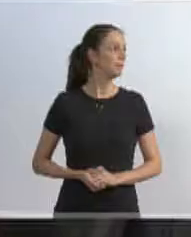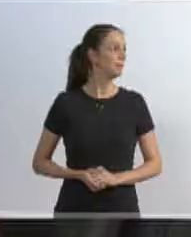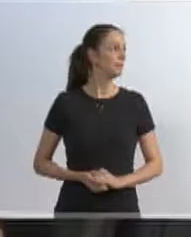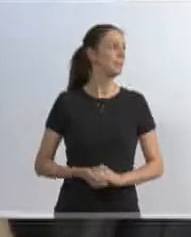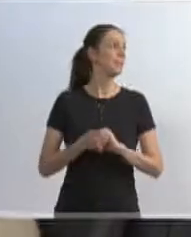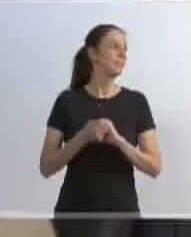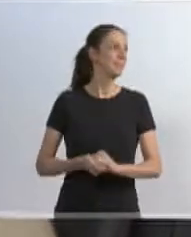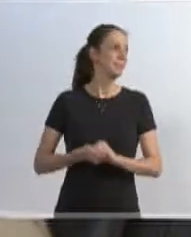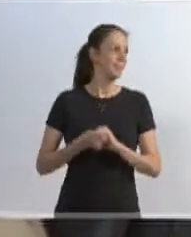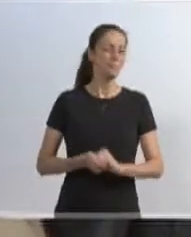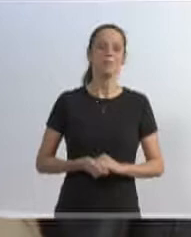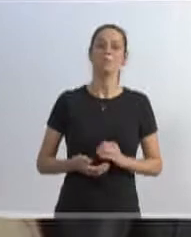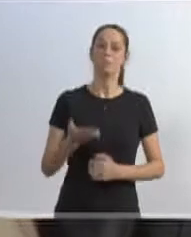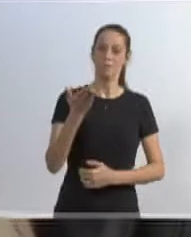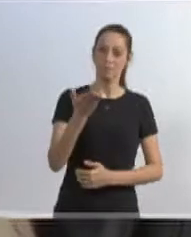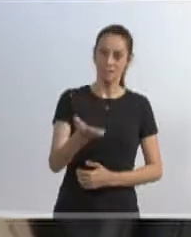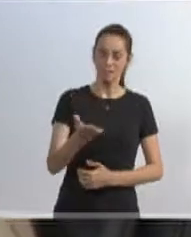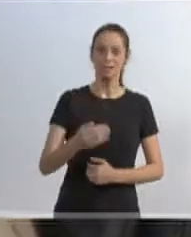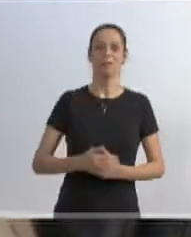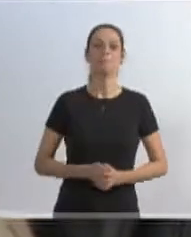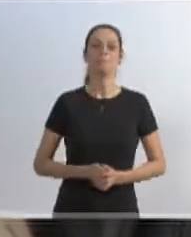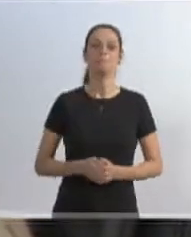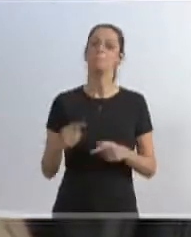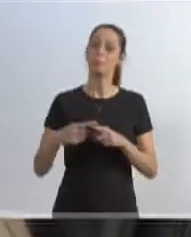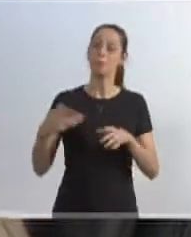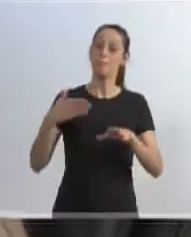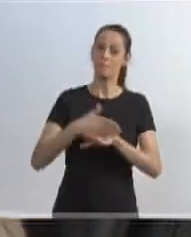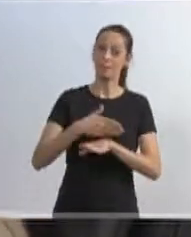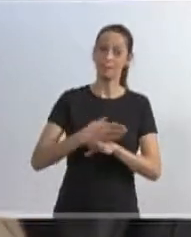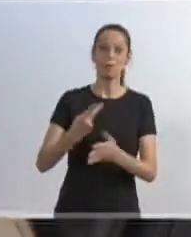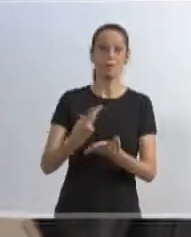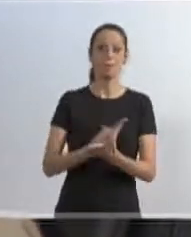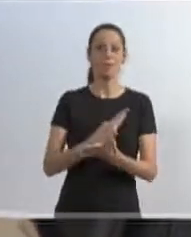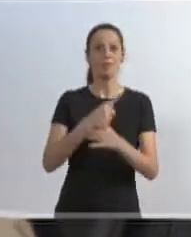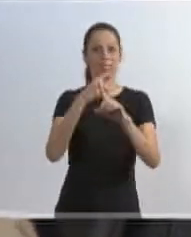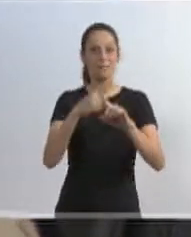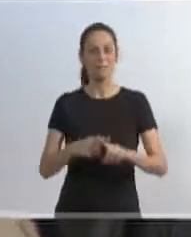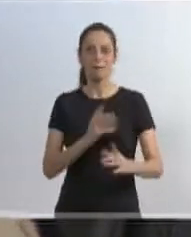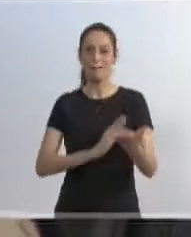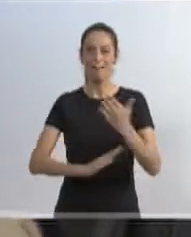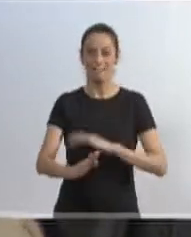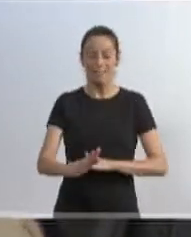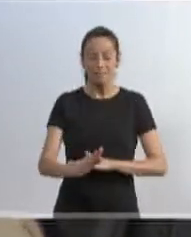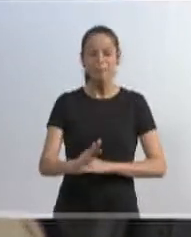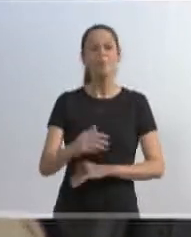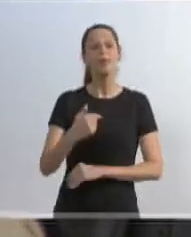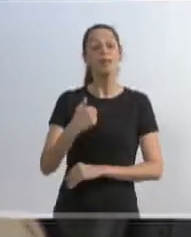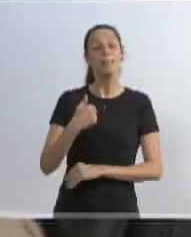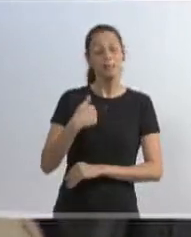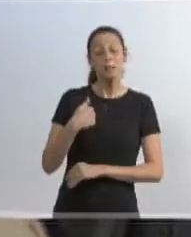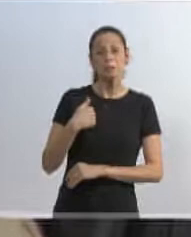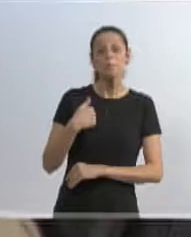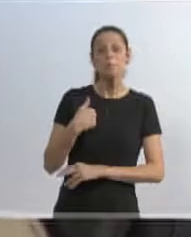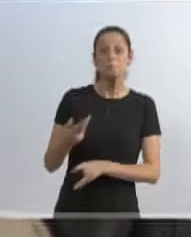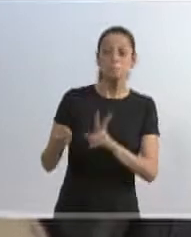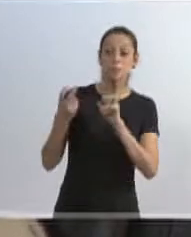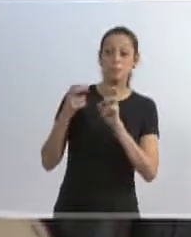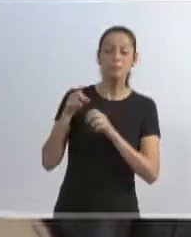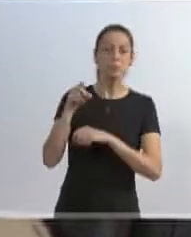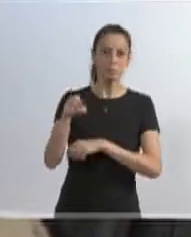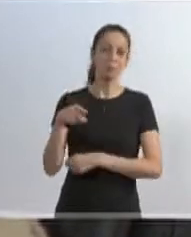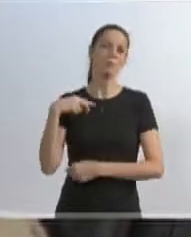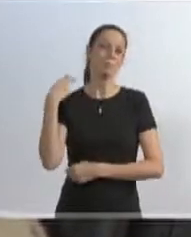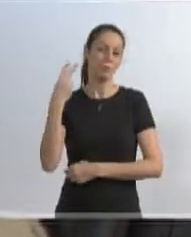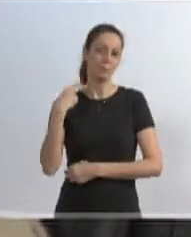Apenas para parabenizar o senhor por também se fazer presente neste evento. E algo que me chamou a atenção, que Vossa Excelência, não como vereador, mas